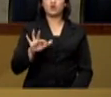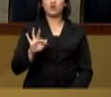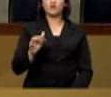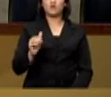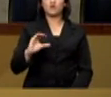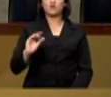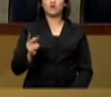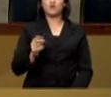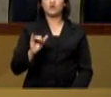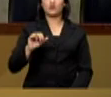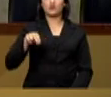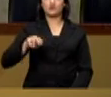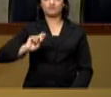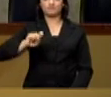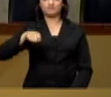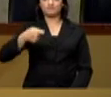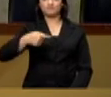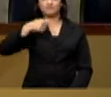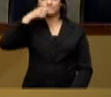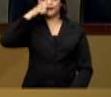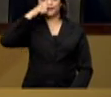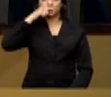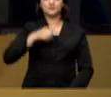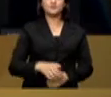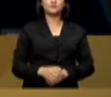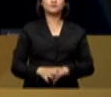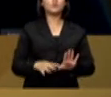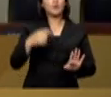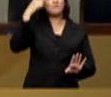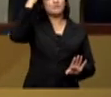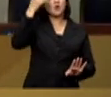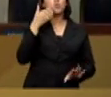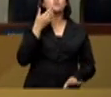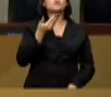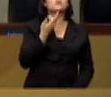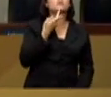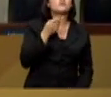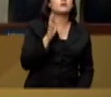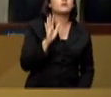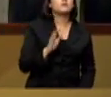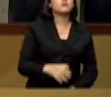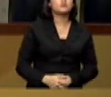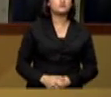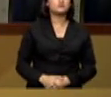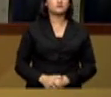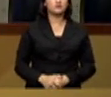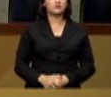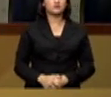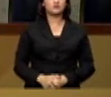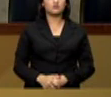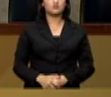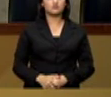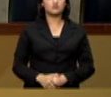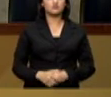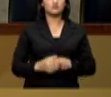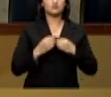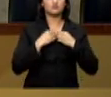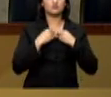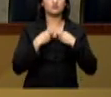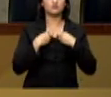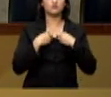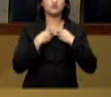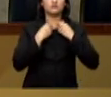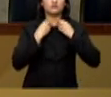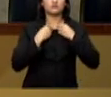Presidente. Ministro Fux. Pois não. Eu pedi licença ao